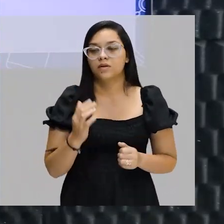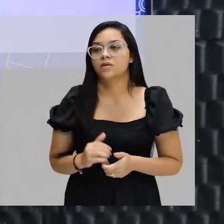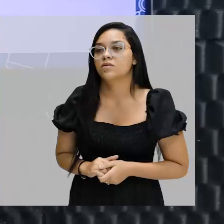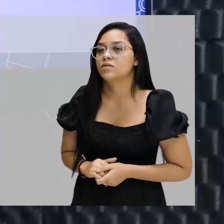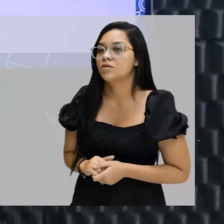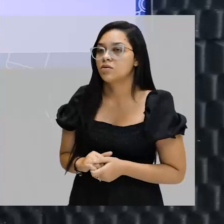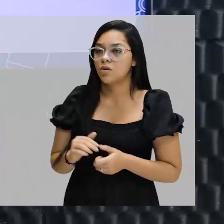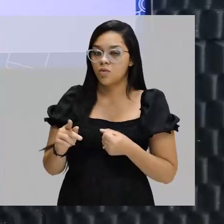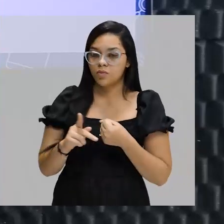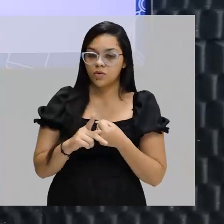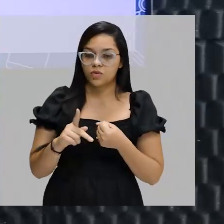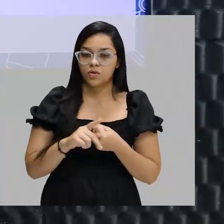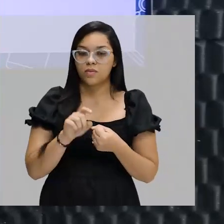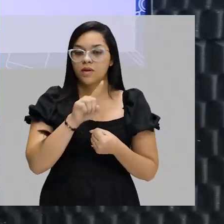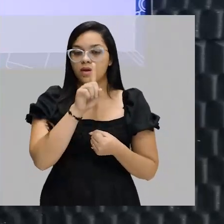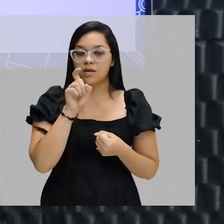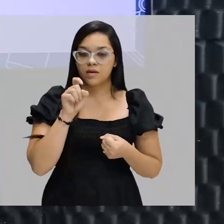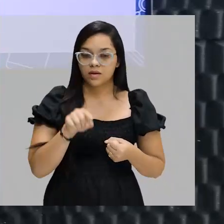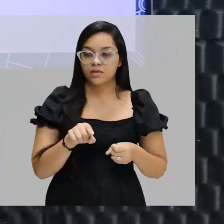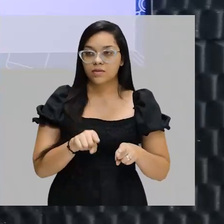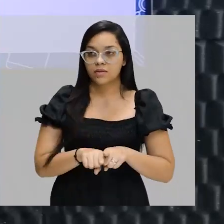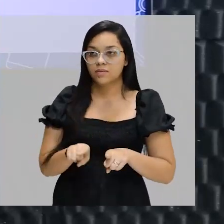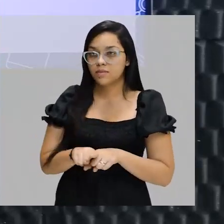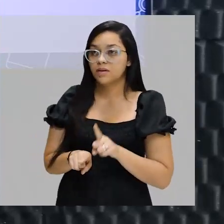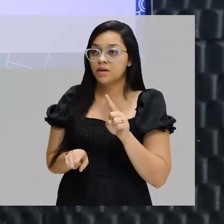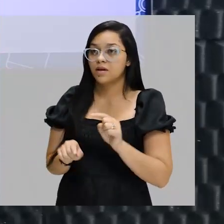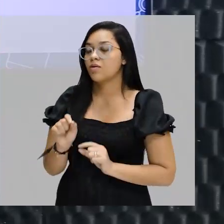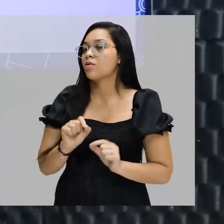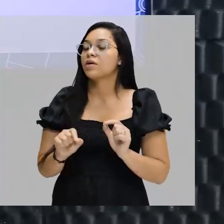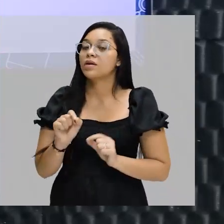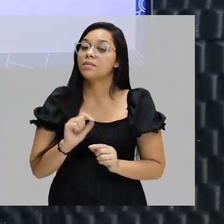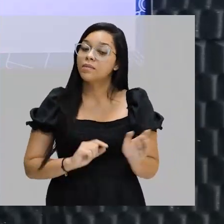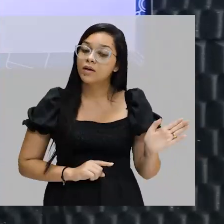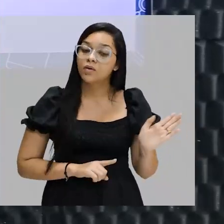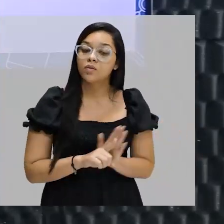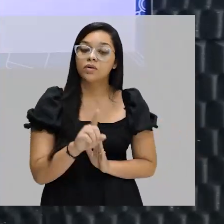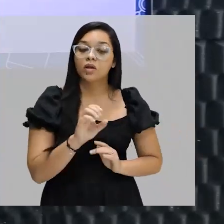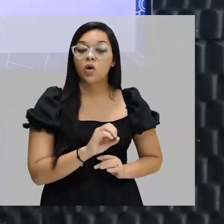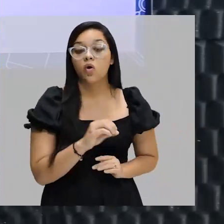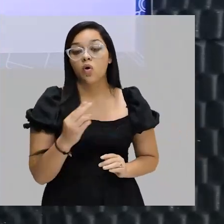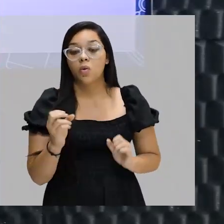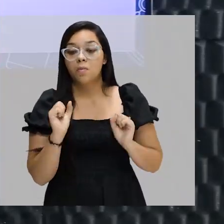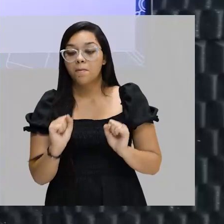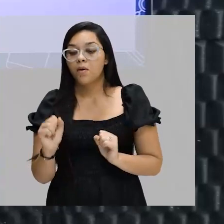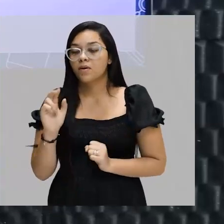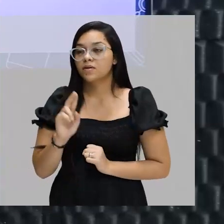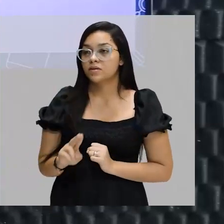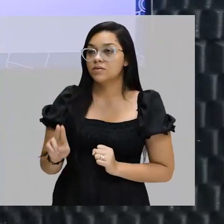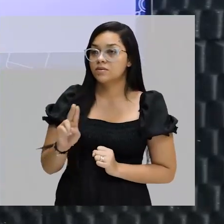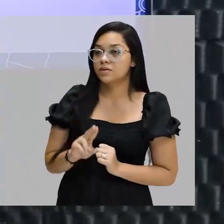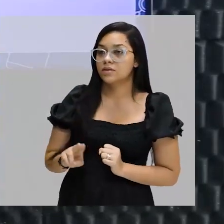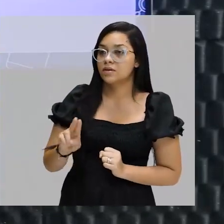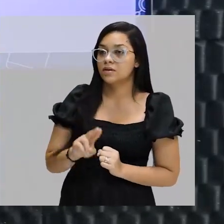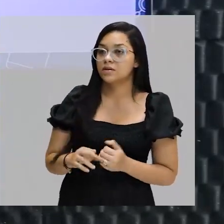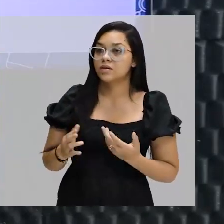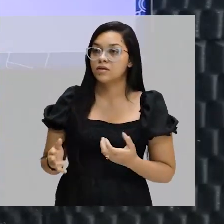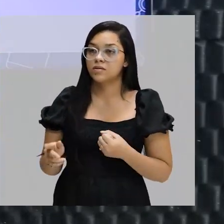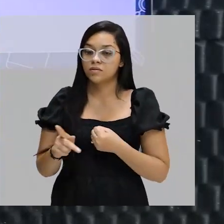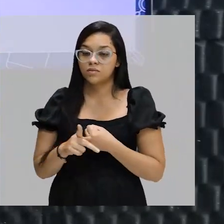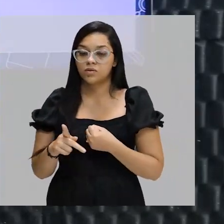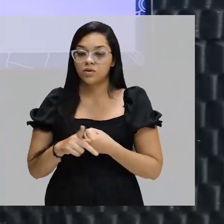como pronome interrogativo, e aí a função dele é fazer pergunta, ou ele pode ser utilizado como